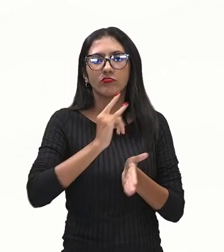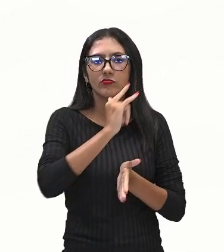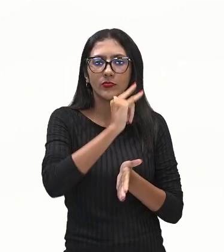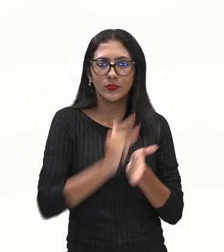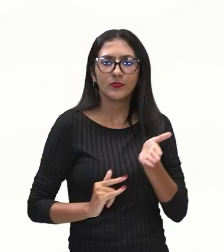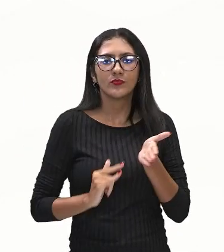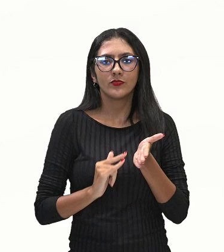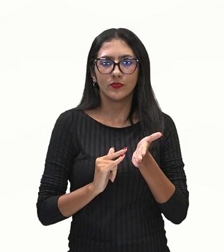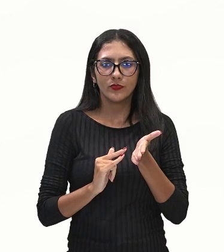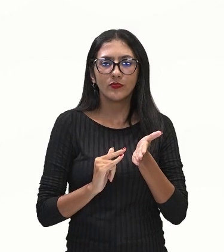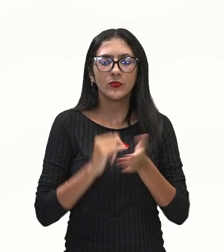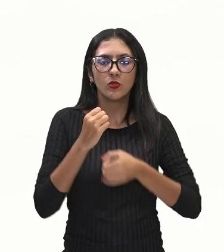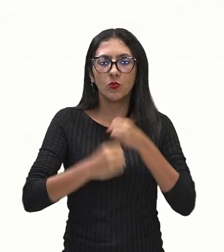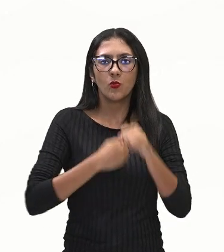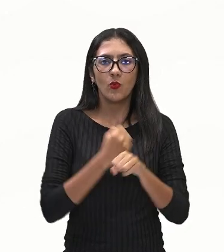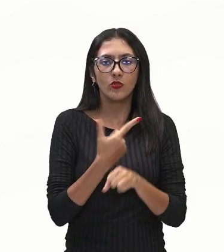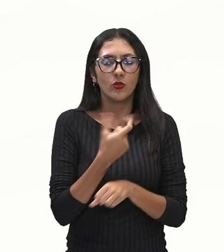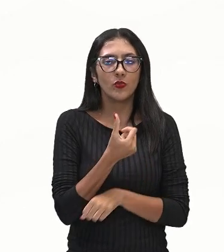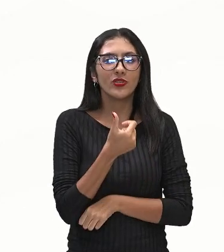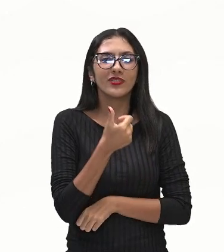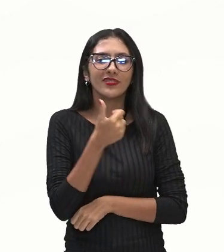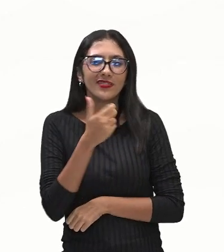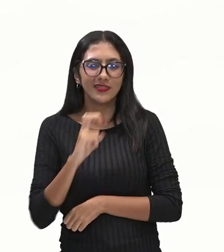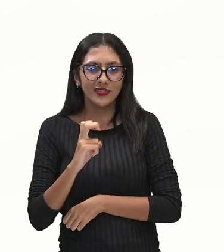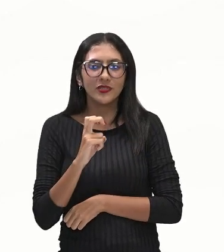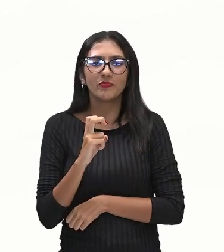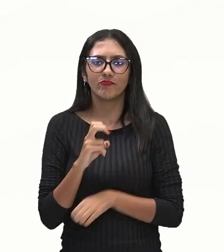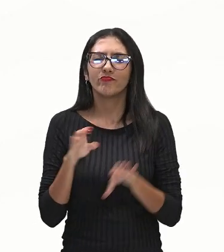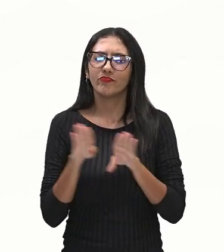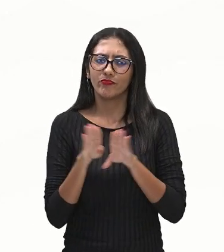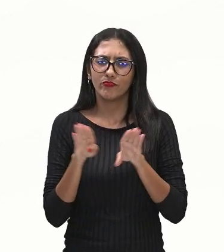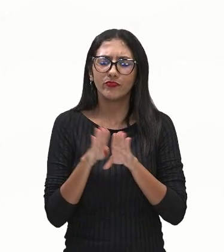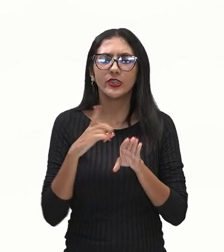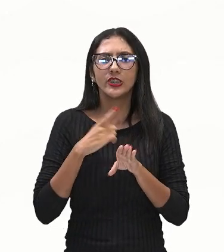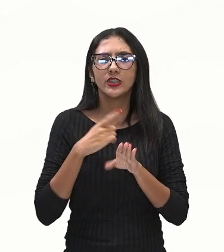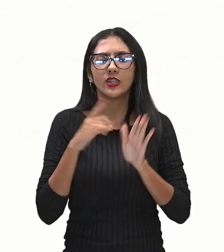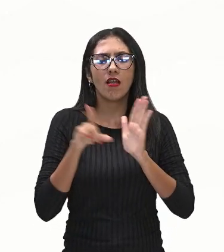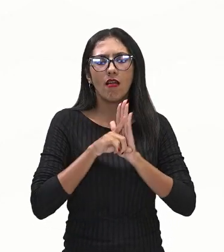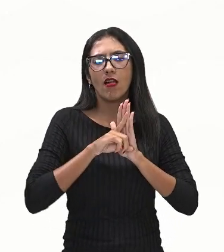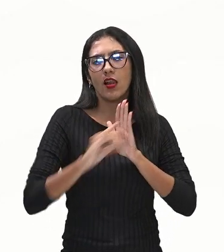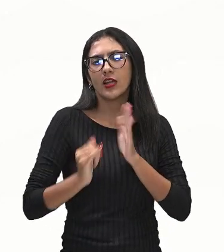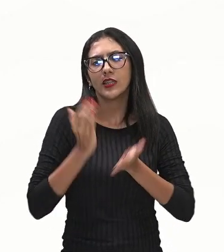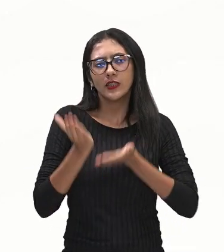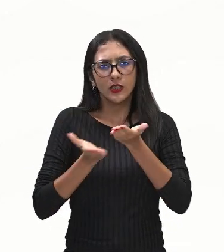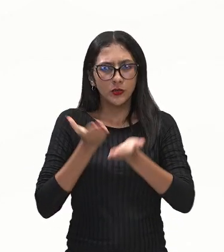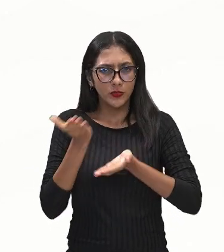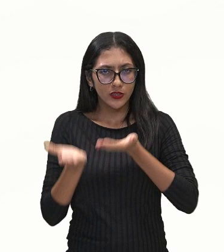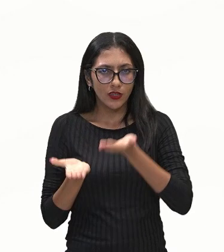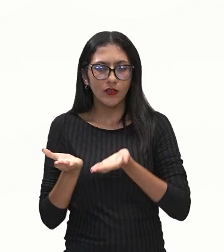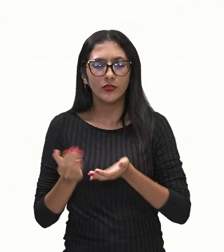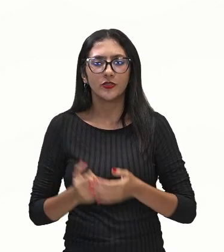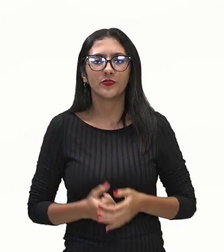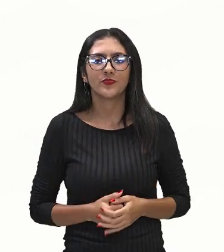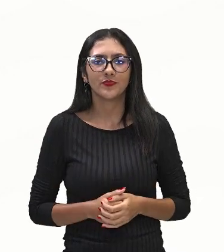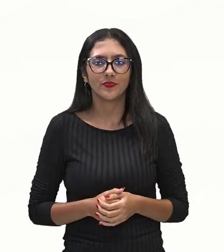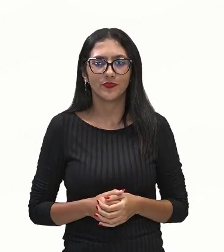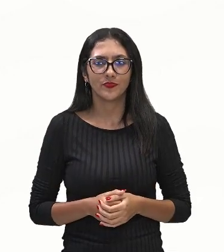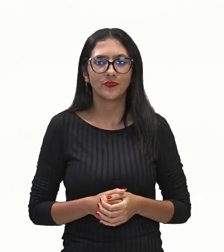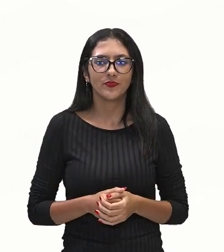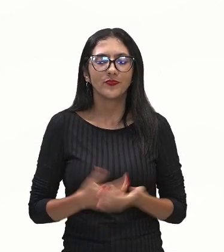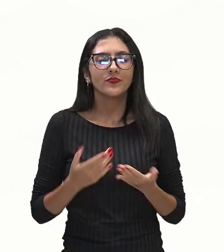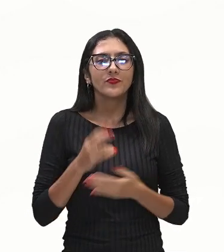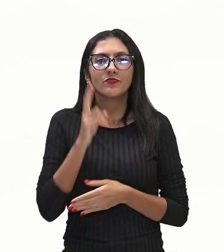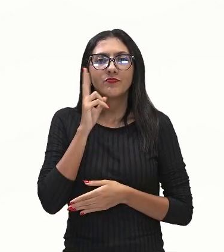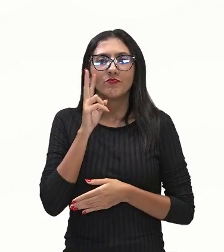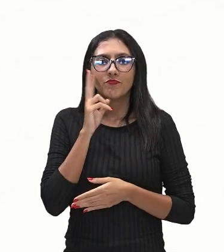com Deficiência, de 2015, também conhecido como Lei da Acessibilidade. Então, vamos pausar aqui para